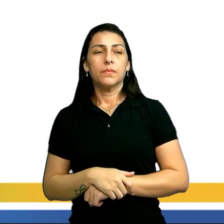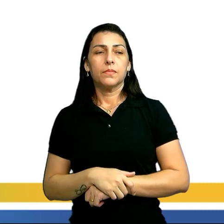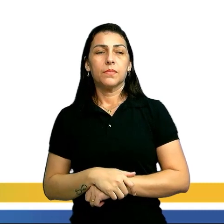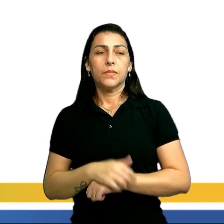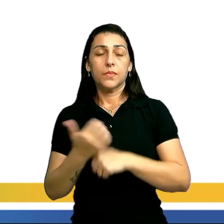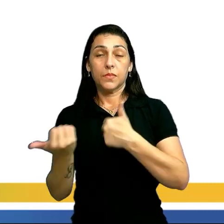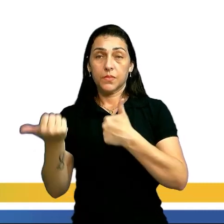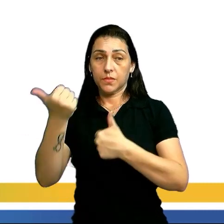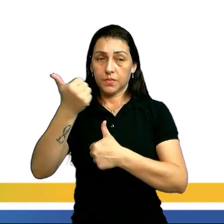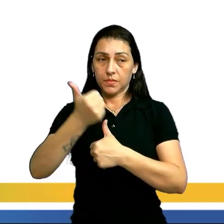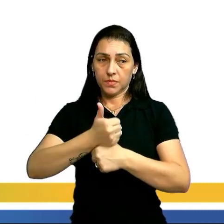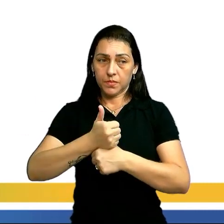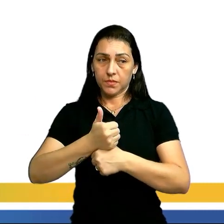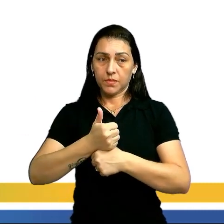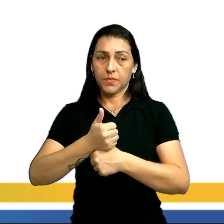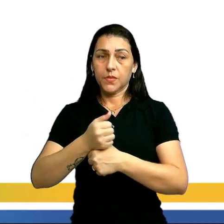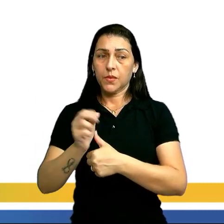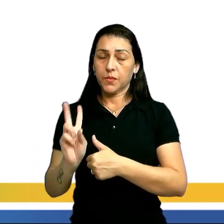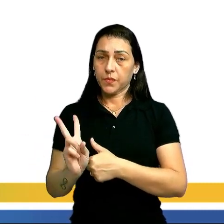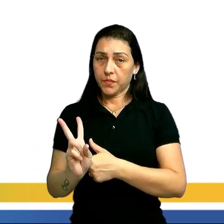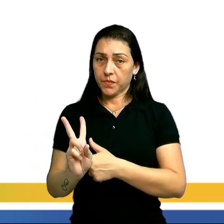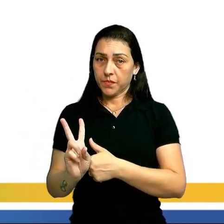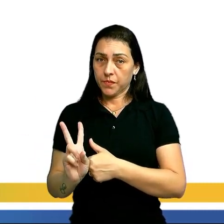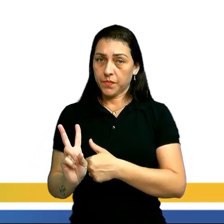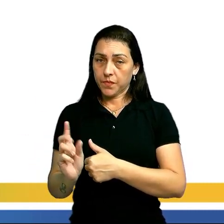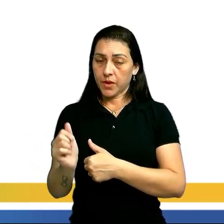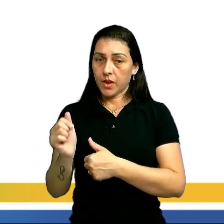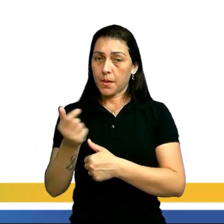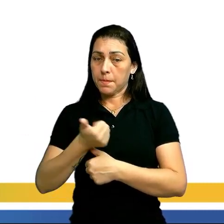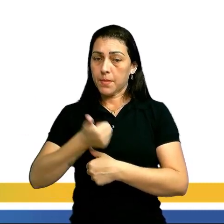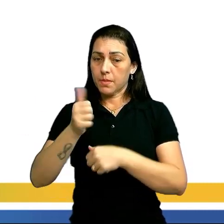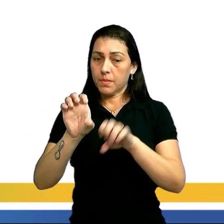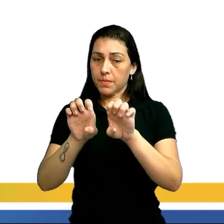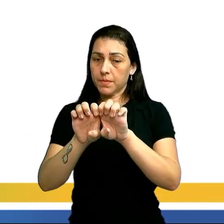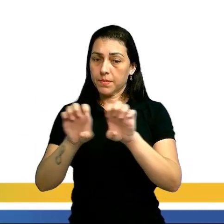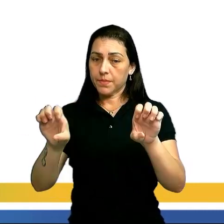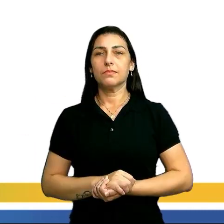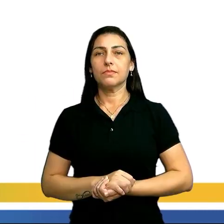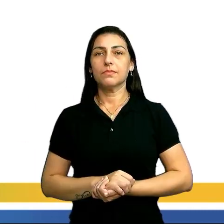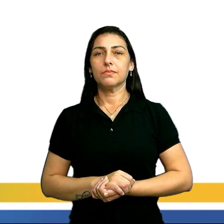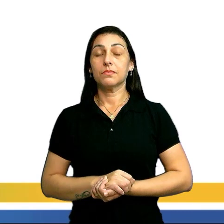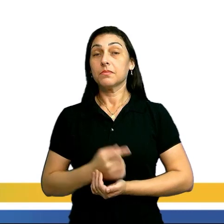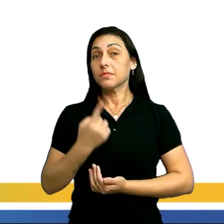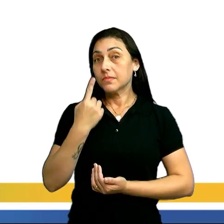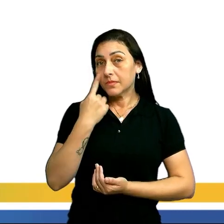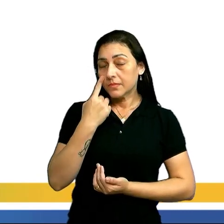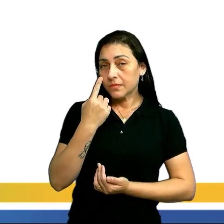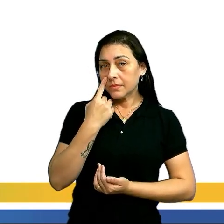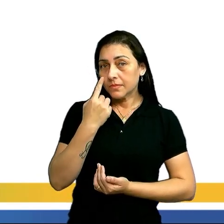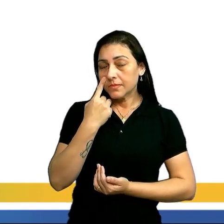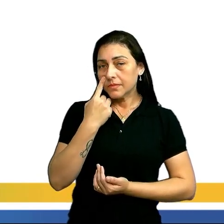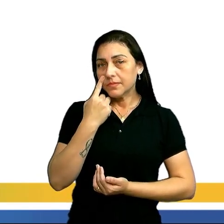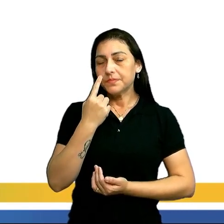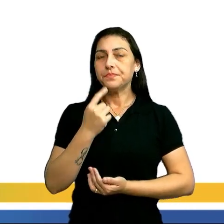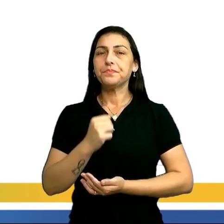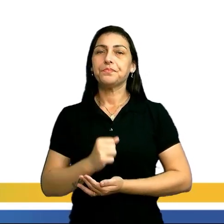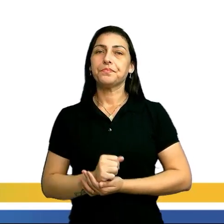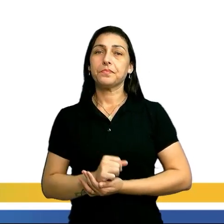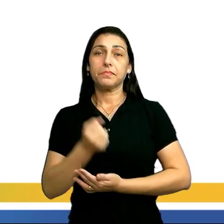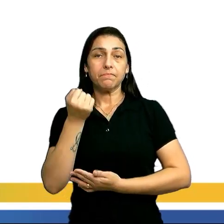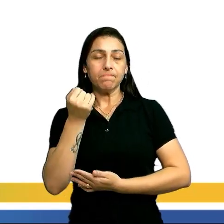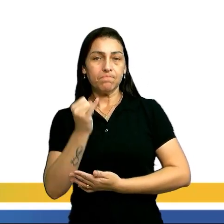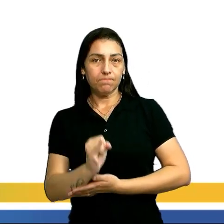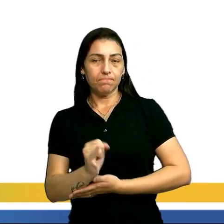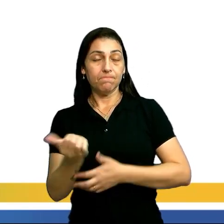ó, D1 da primeira equação. Nós vamos falar da primeira equação. Então, olha só, pessoal. Se a